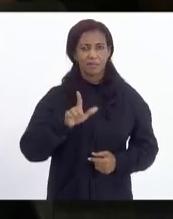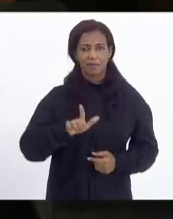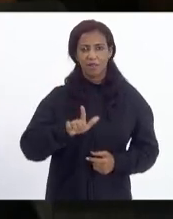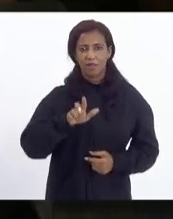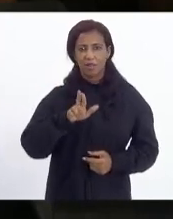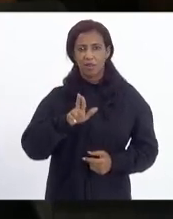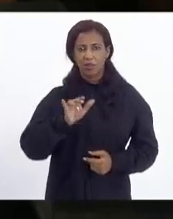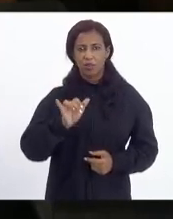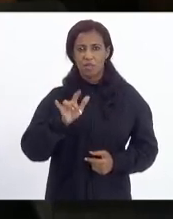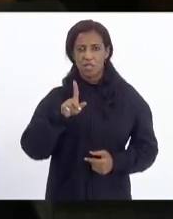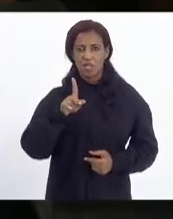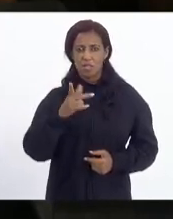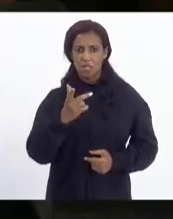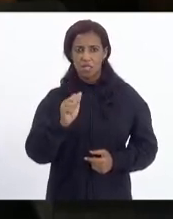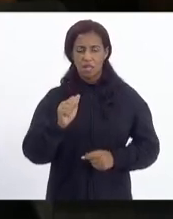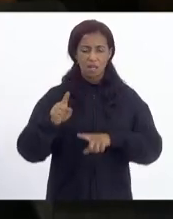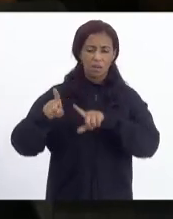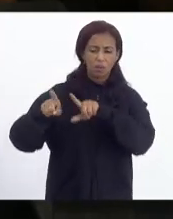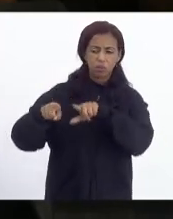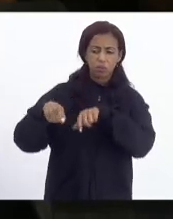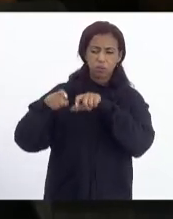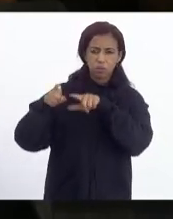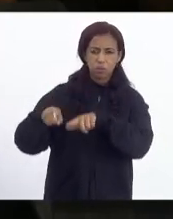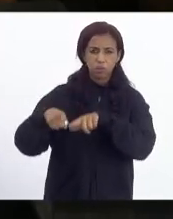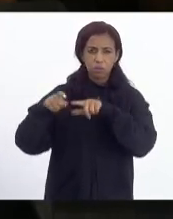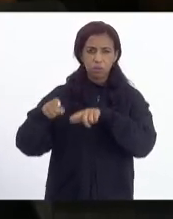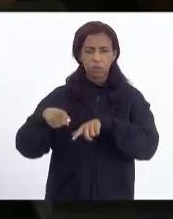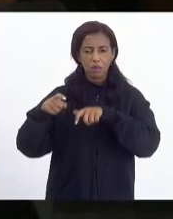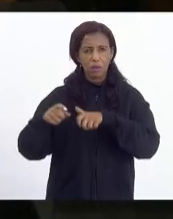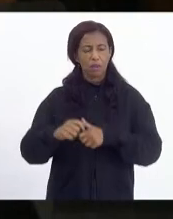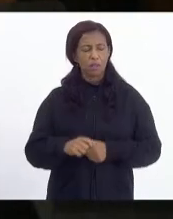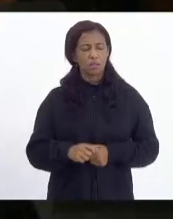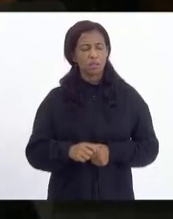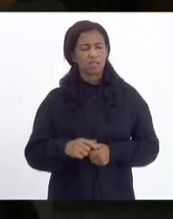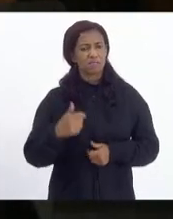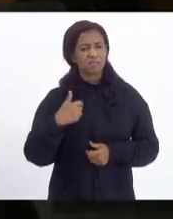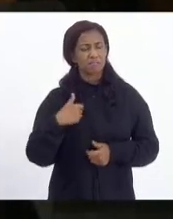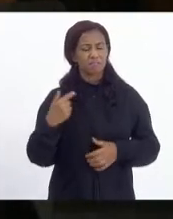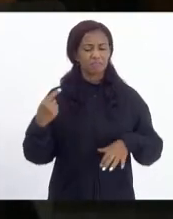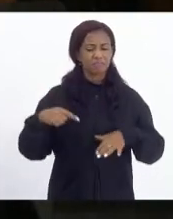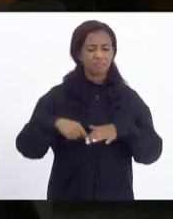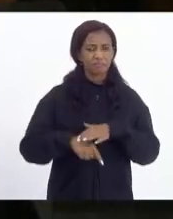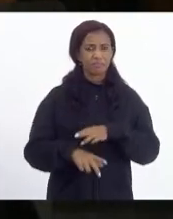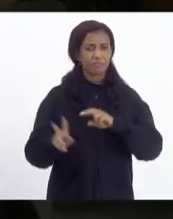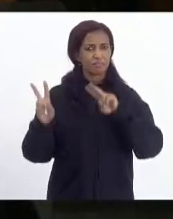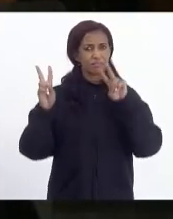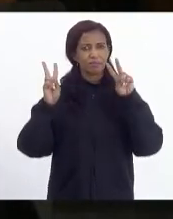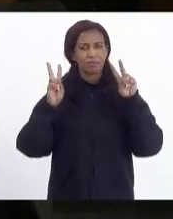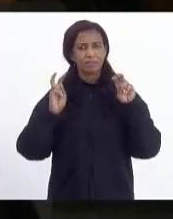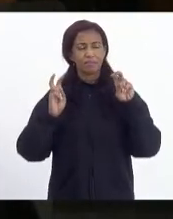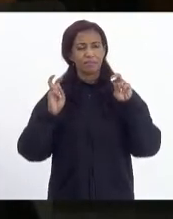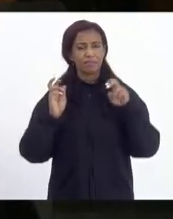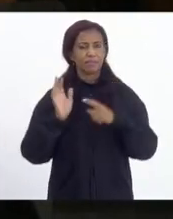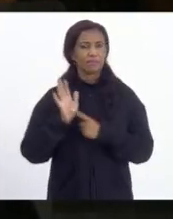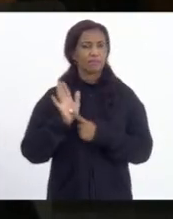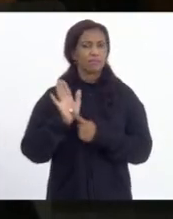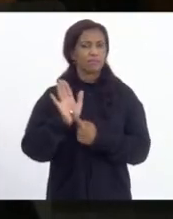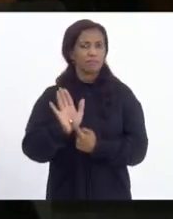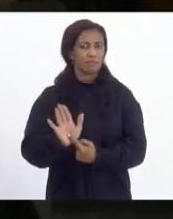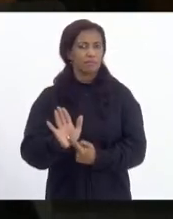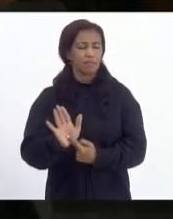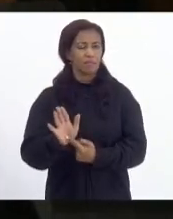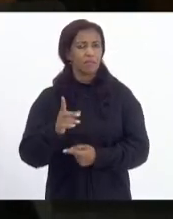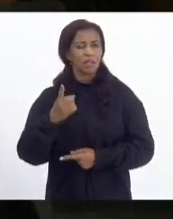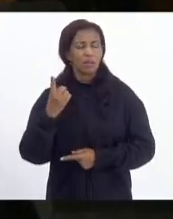comunitárias o e aprofundei essa questão mostrando que